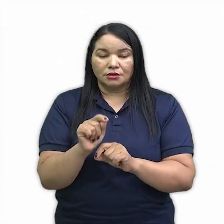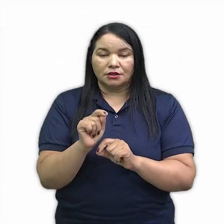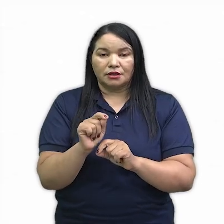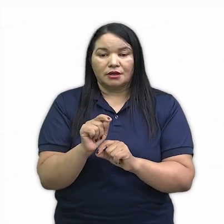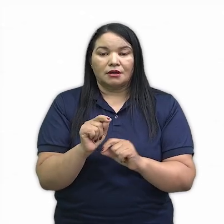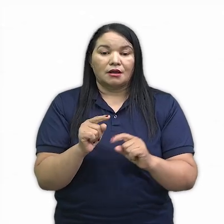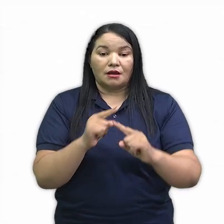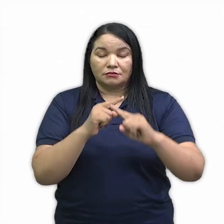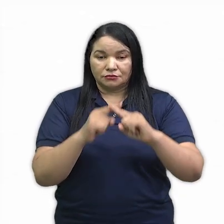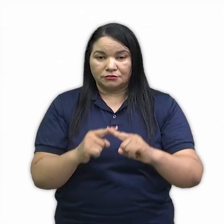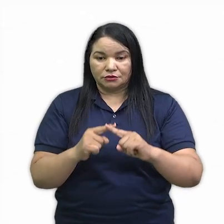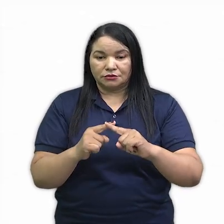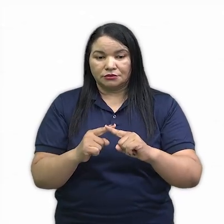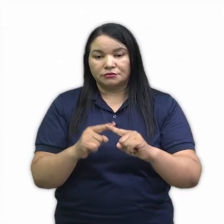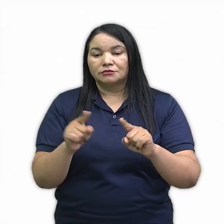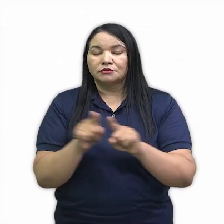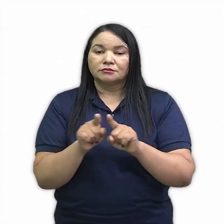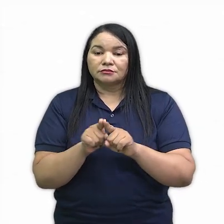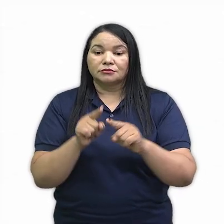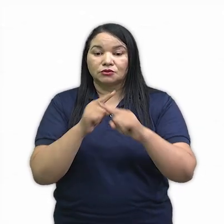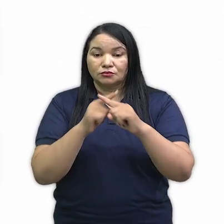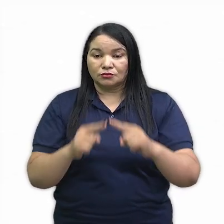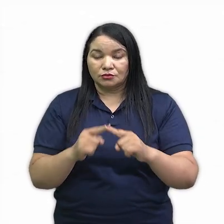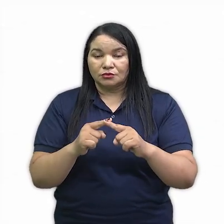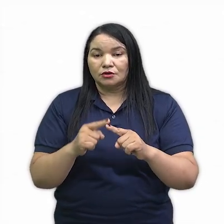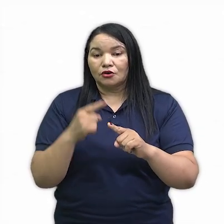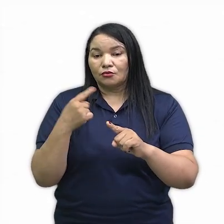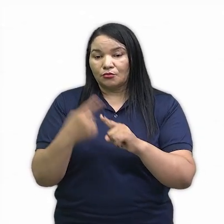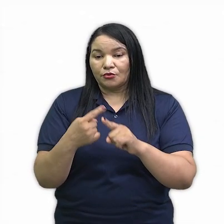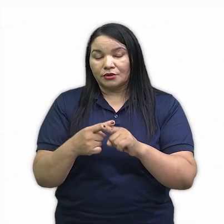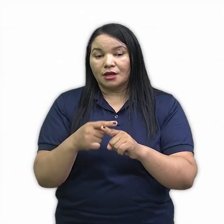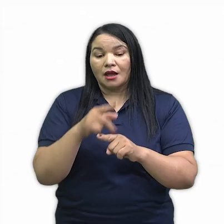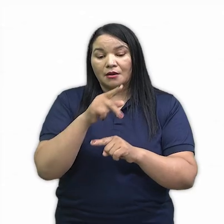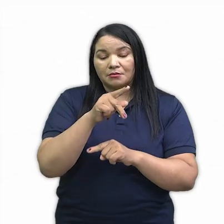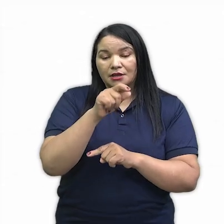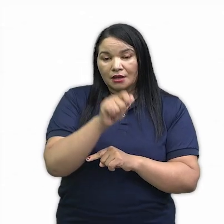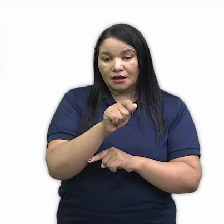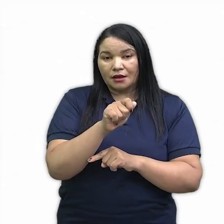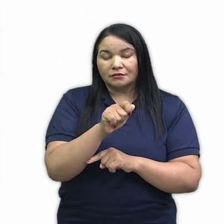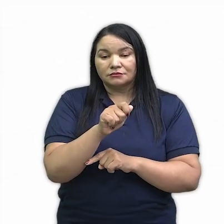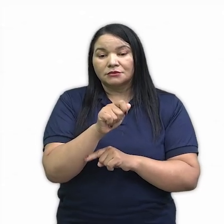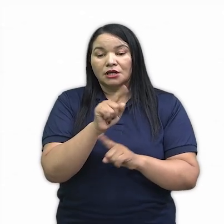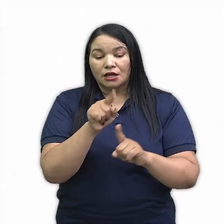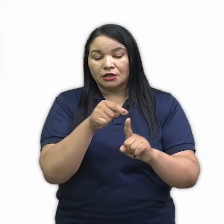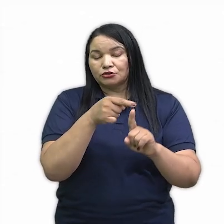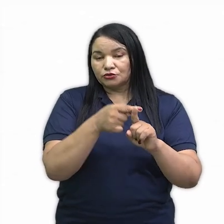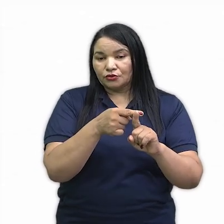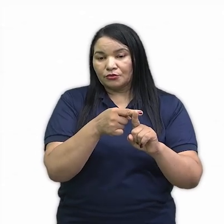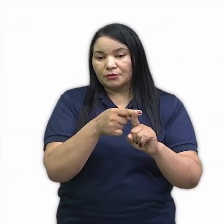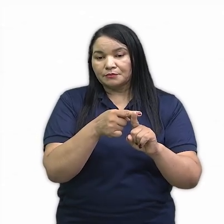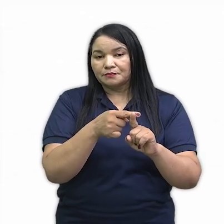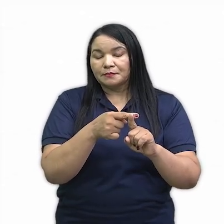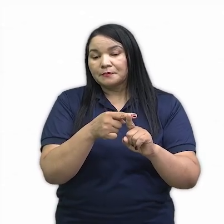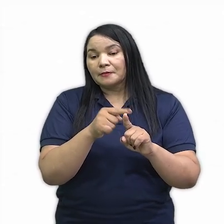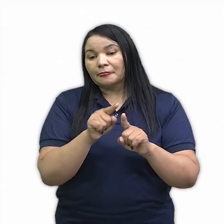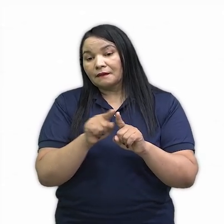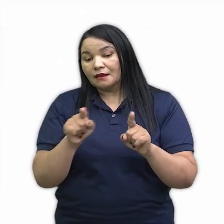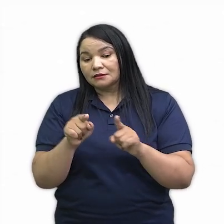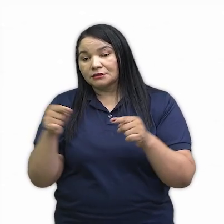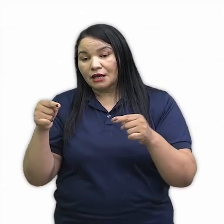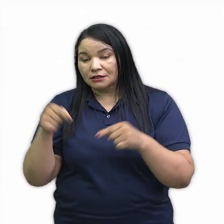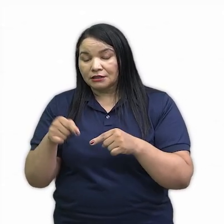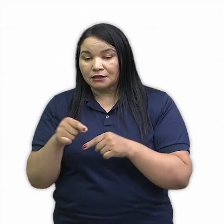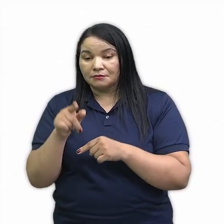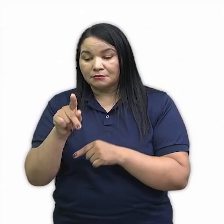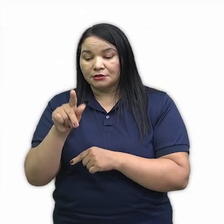Que nós chamamos aí de razão, né, que na progressão aritmética era feito soma, né, e